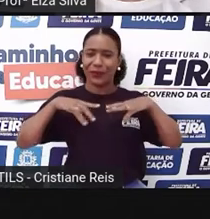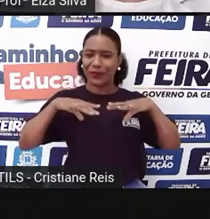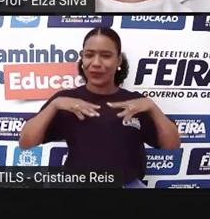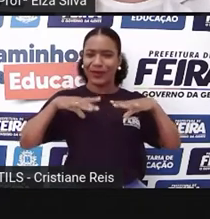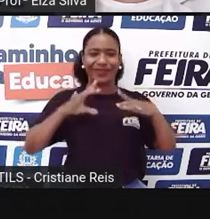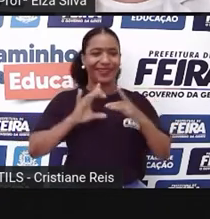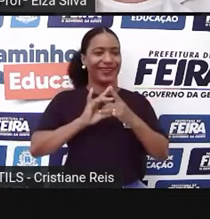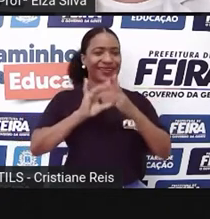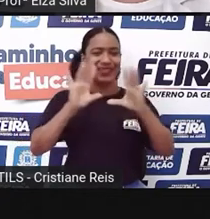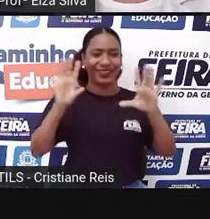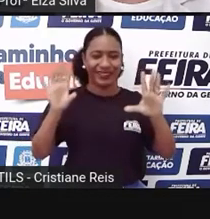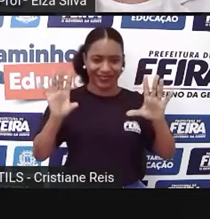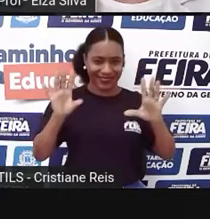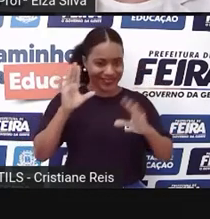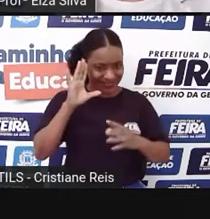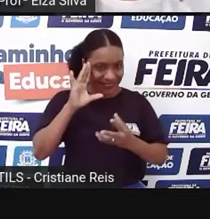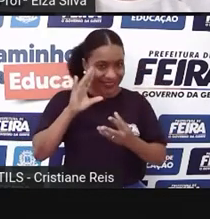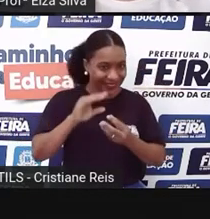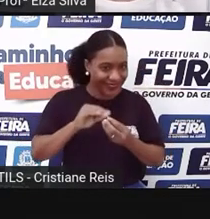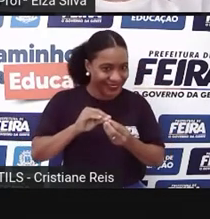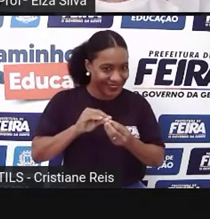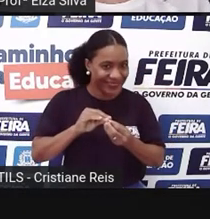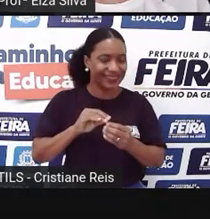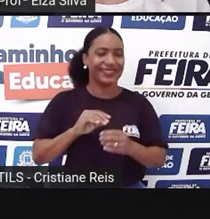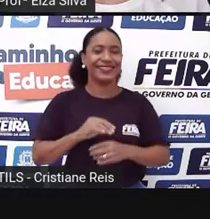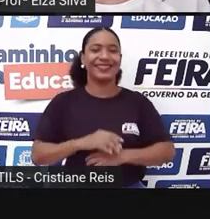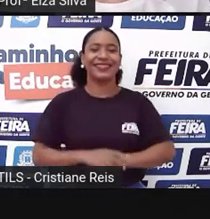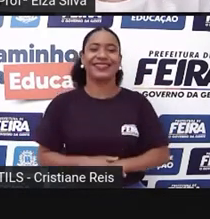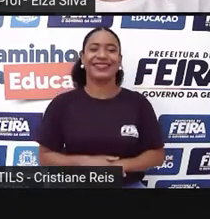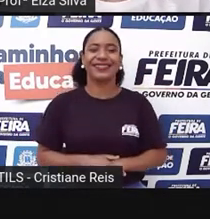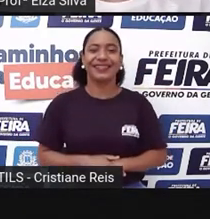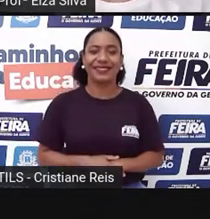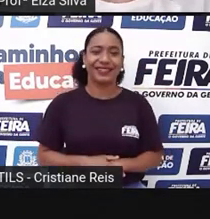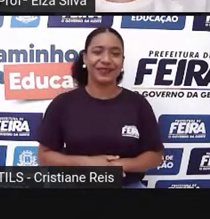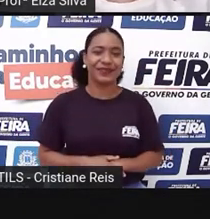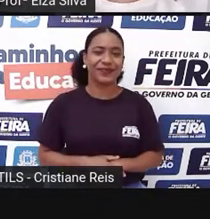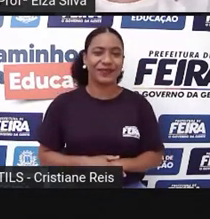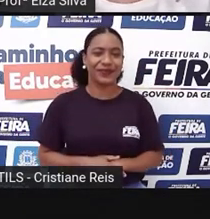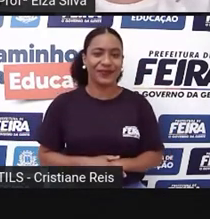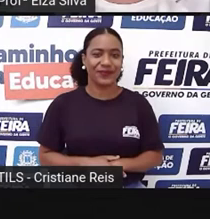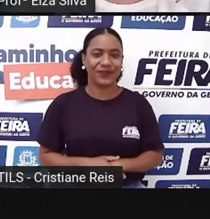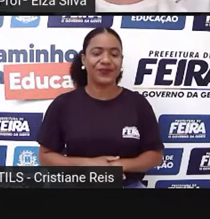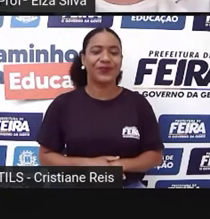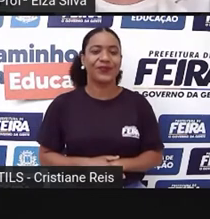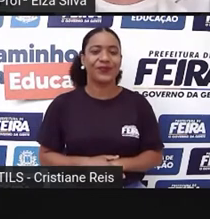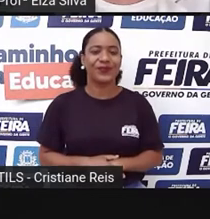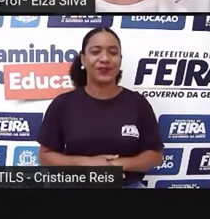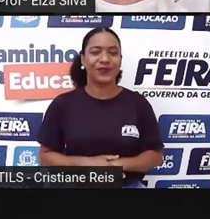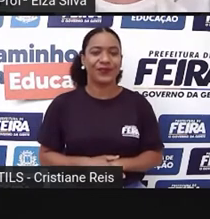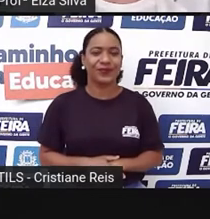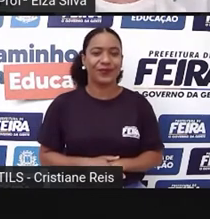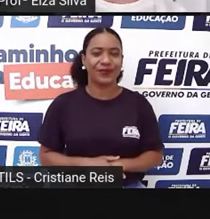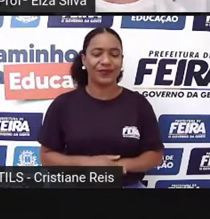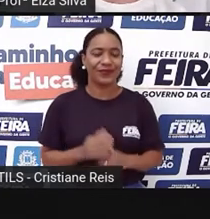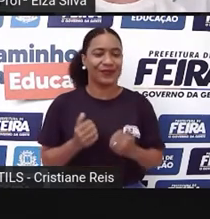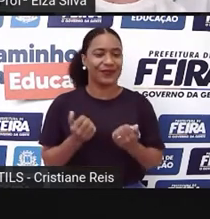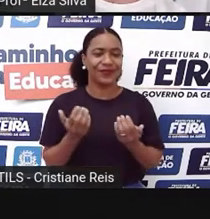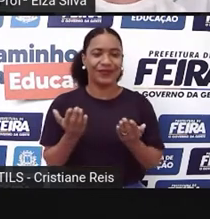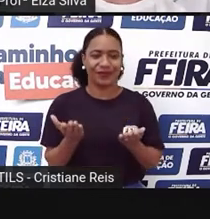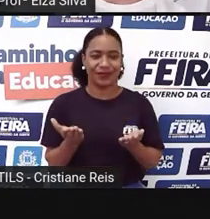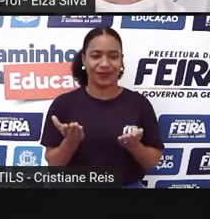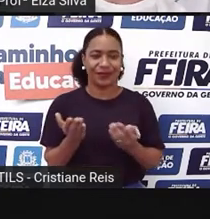leisure time, ok? In a hobby is an activity that a